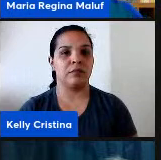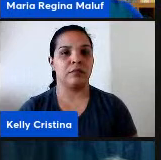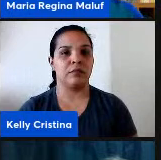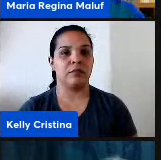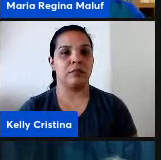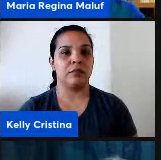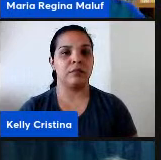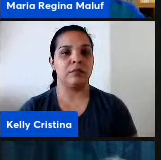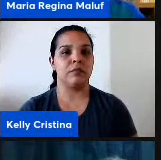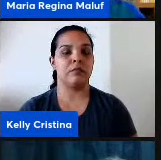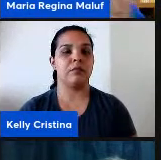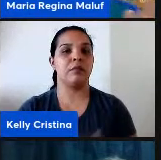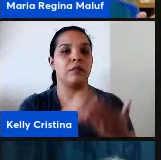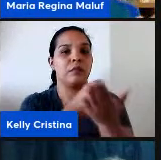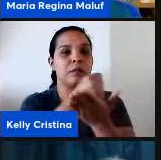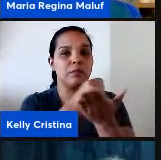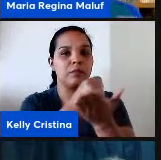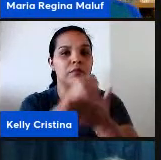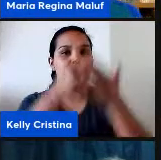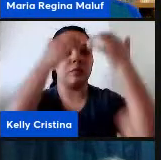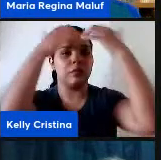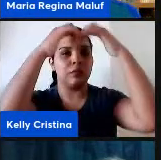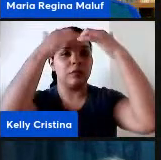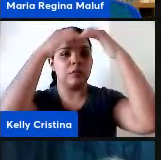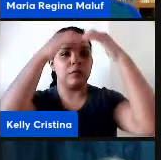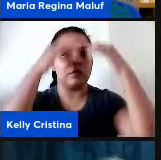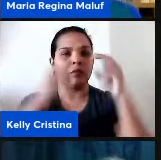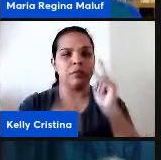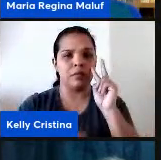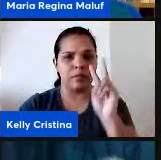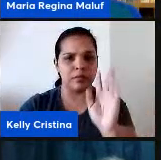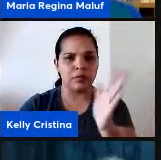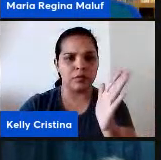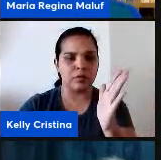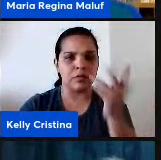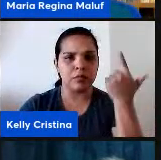Bases Neurais do... Vocês já estão vendo, por favor?